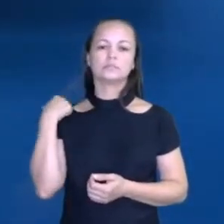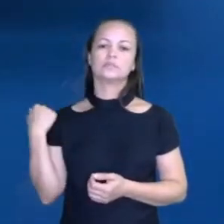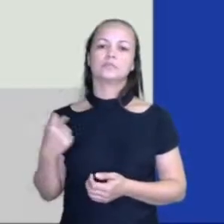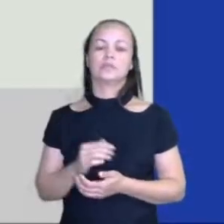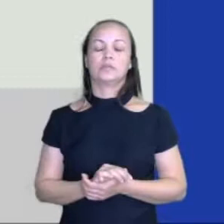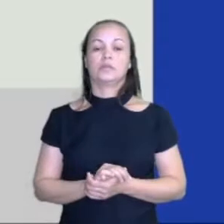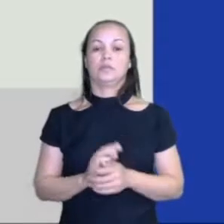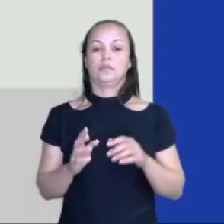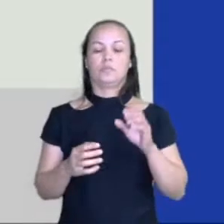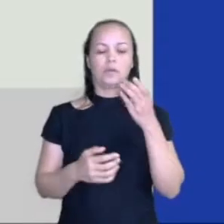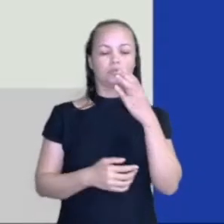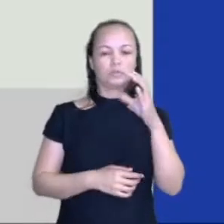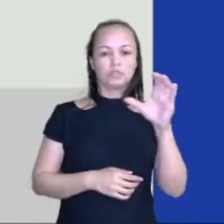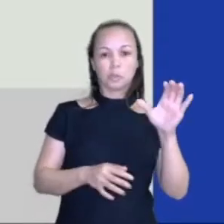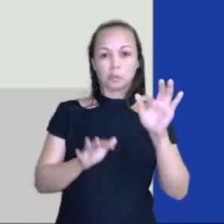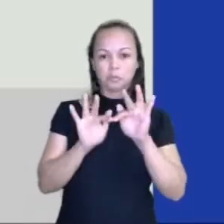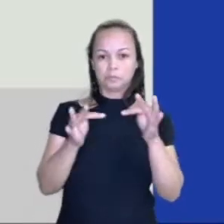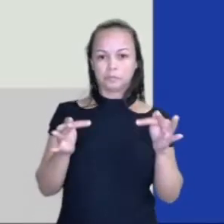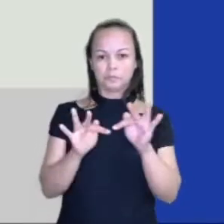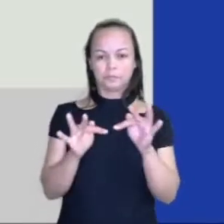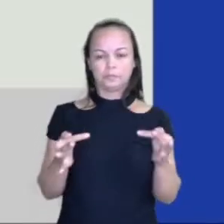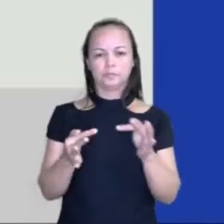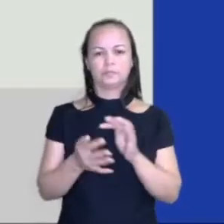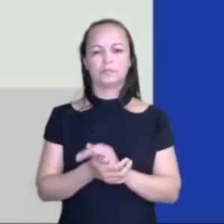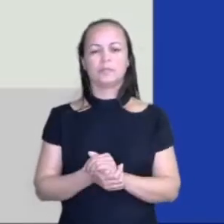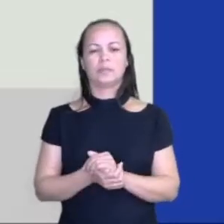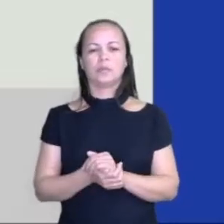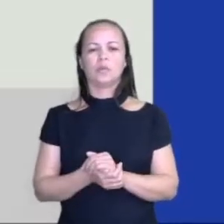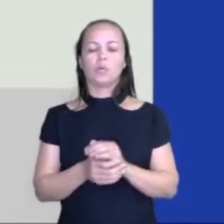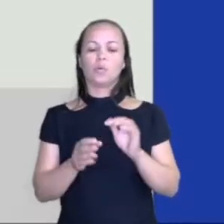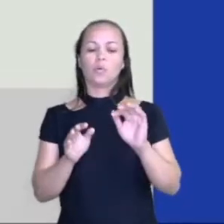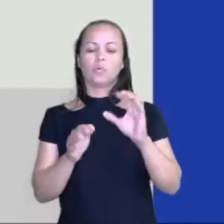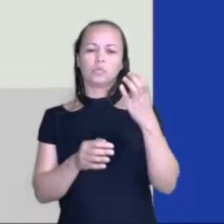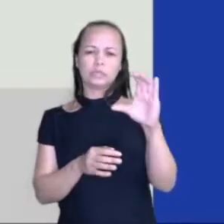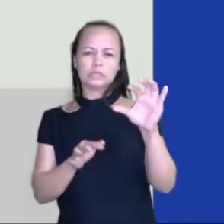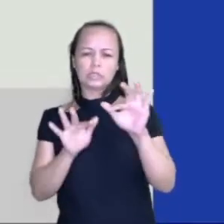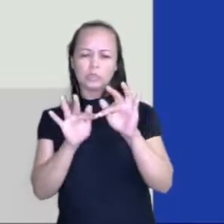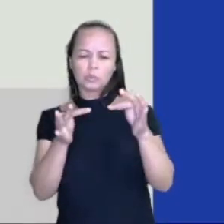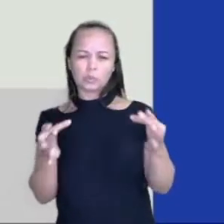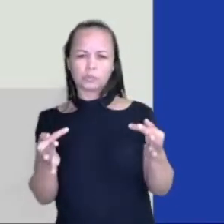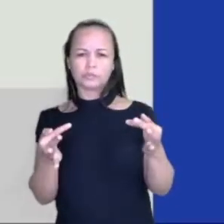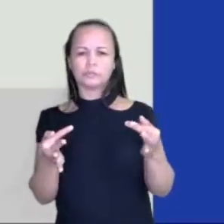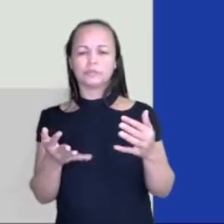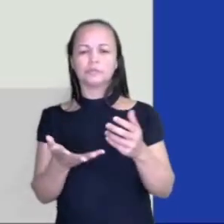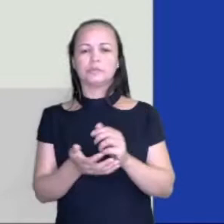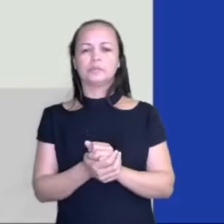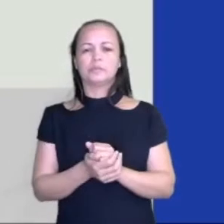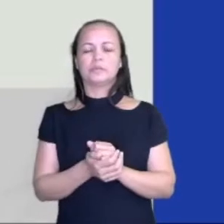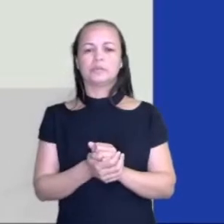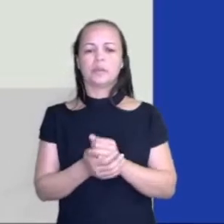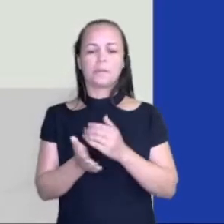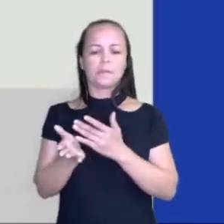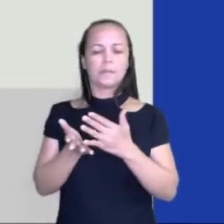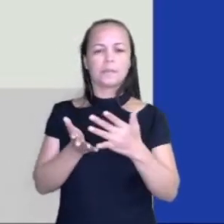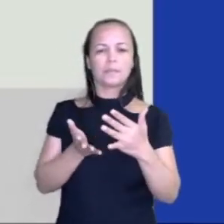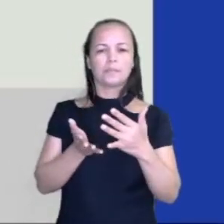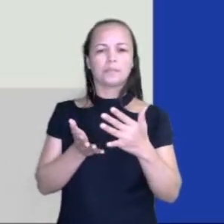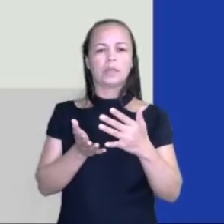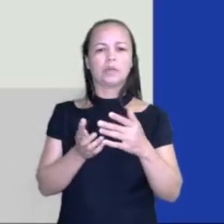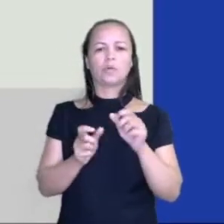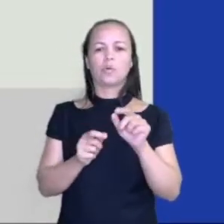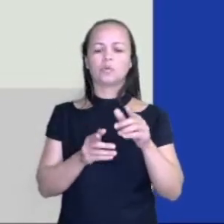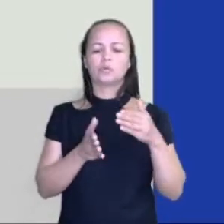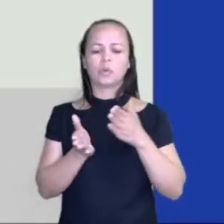para um circuito simples tá circuito elétrico simples ele é o que é aquele que percorre apenas